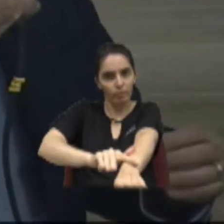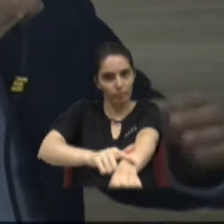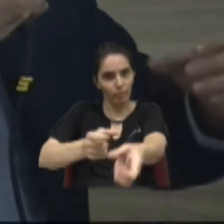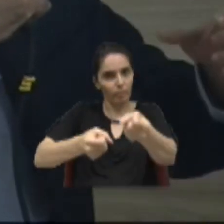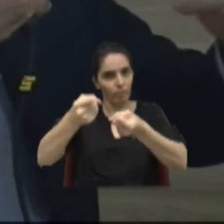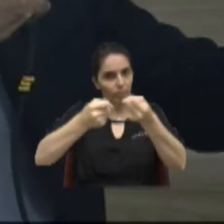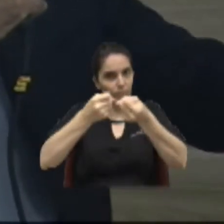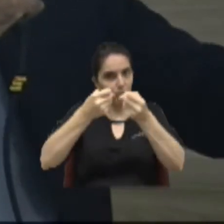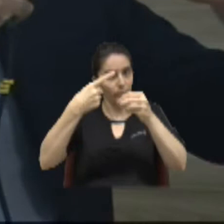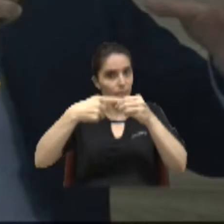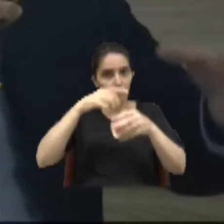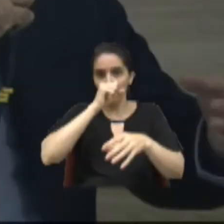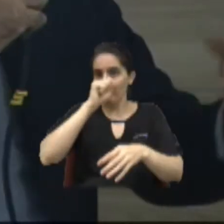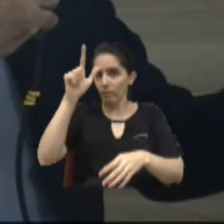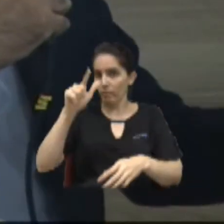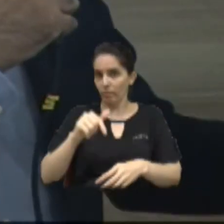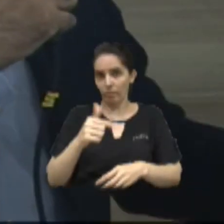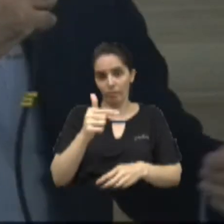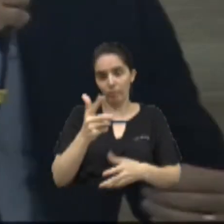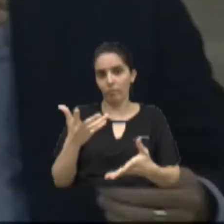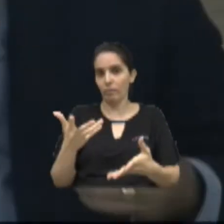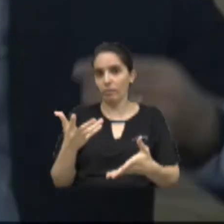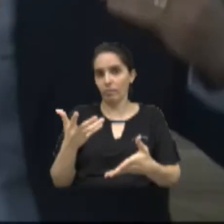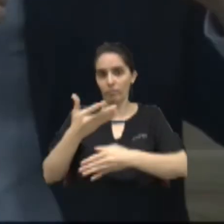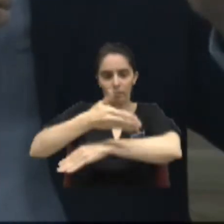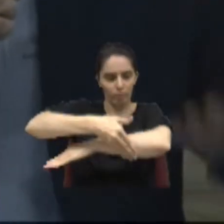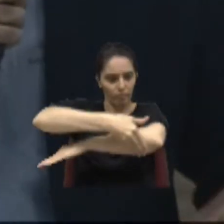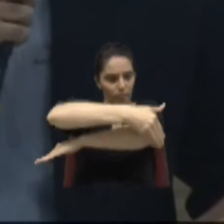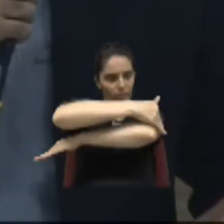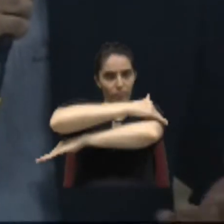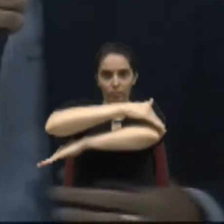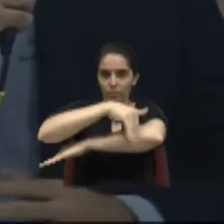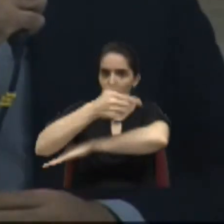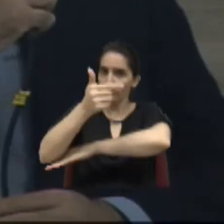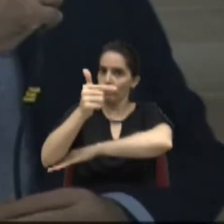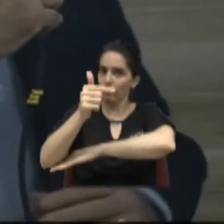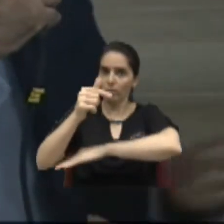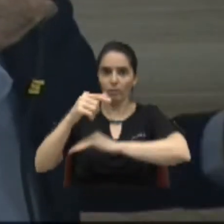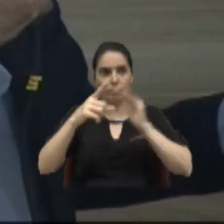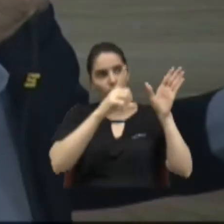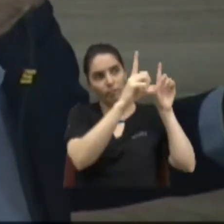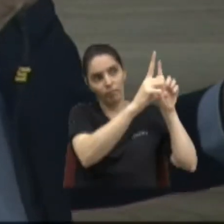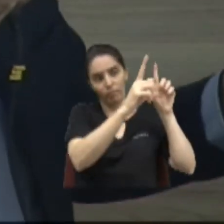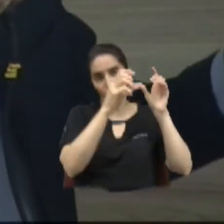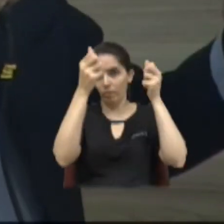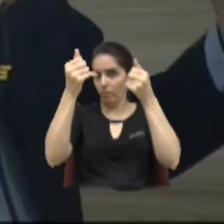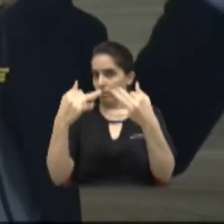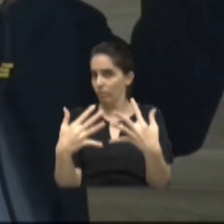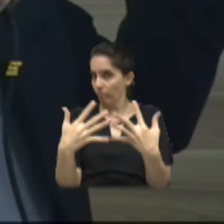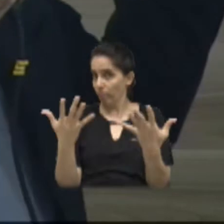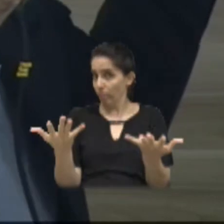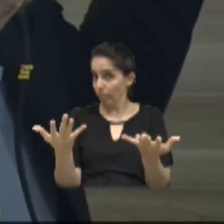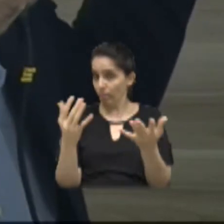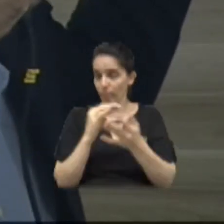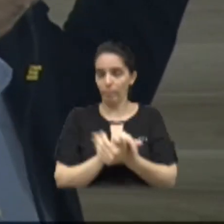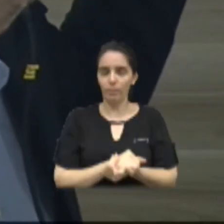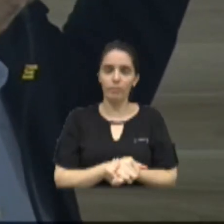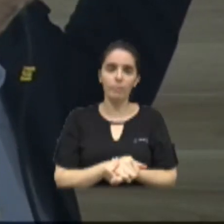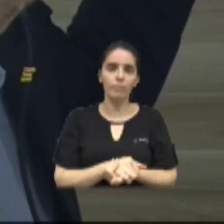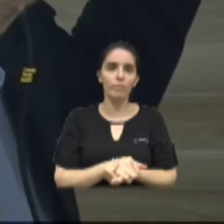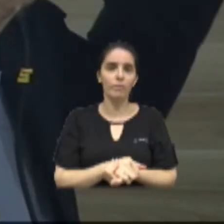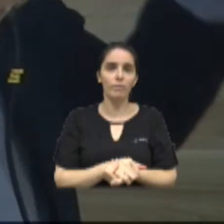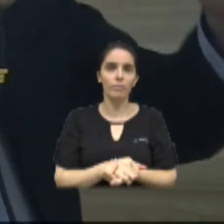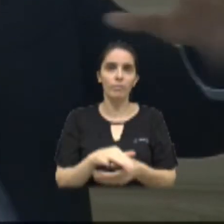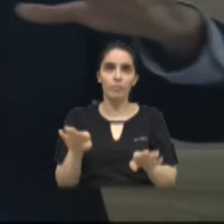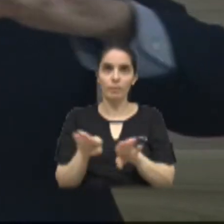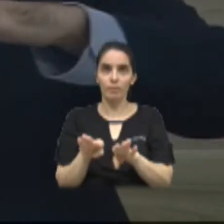A cidade, a cada 50 metros, tem uma esquina, muitas vezes não tem sinalização. Inclusive, foi até assunto